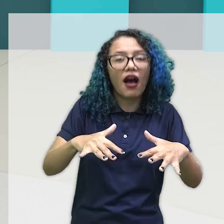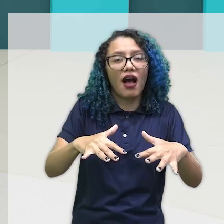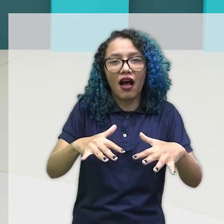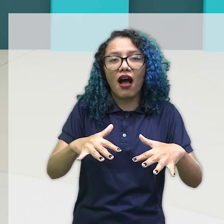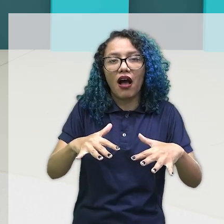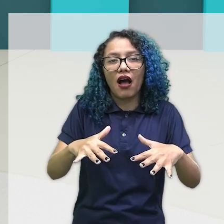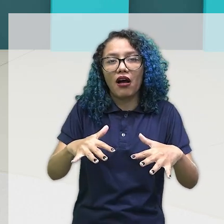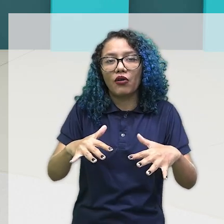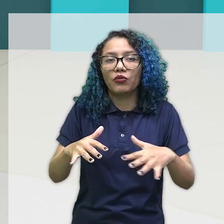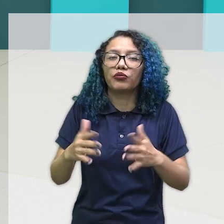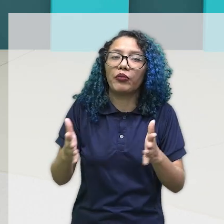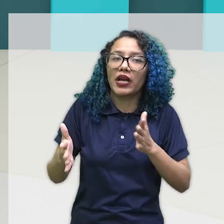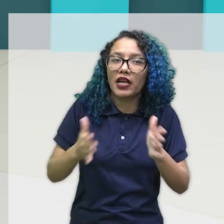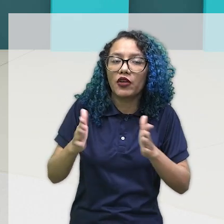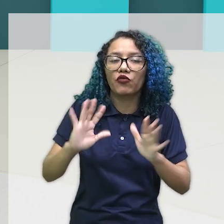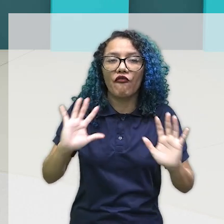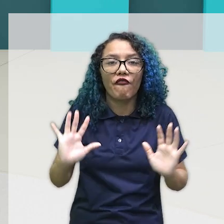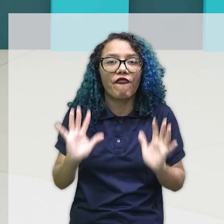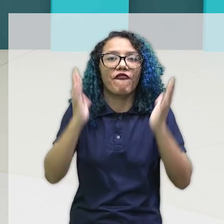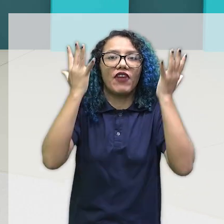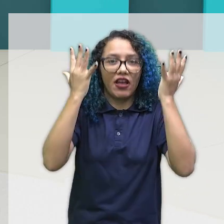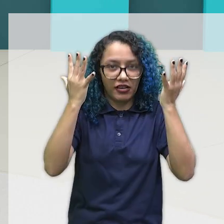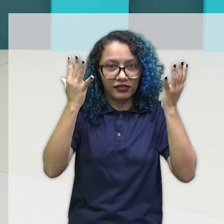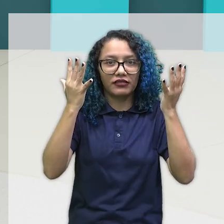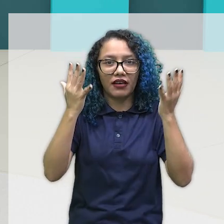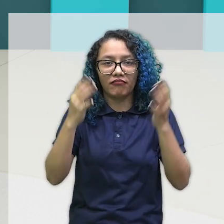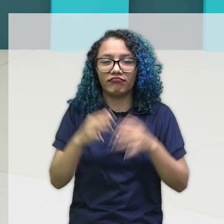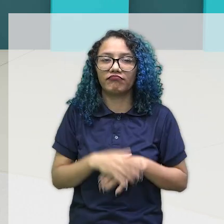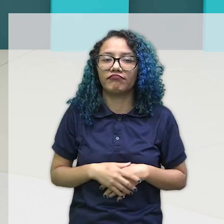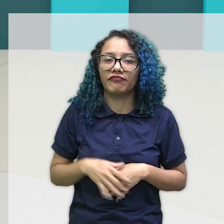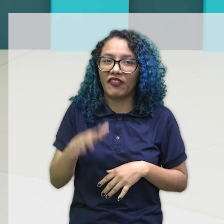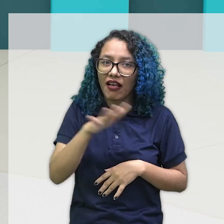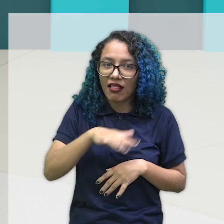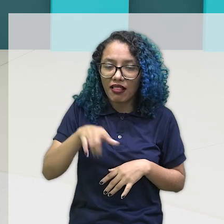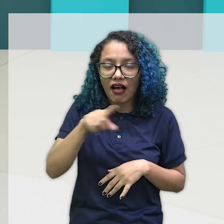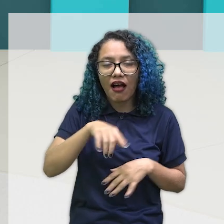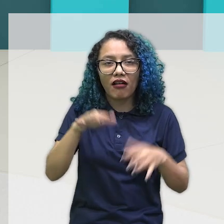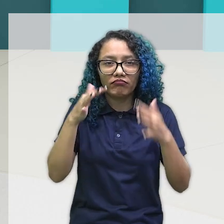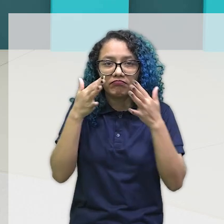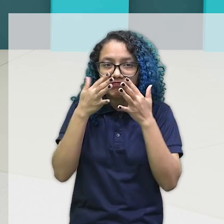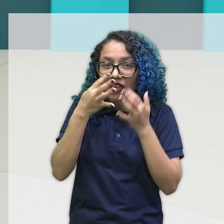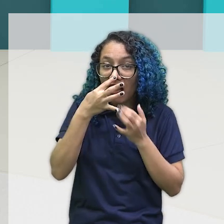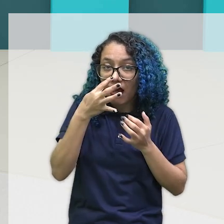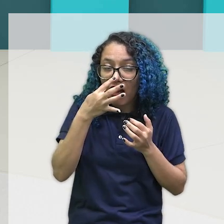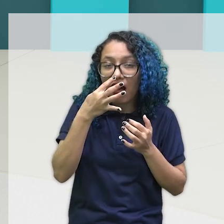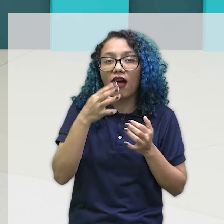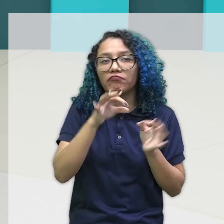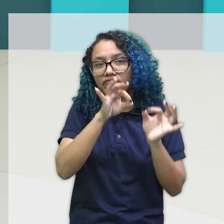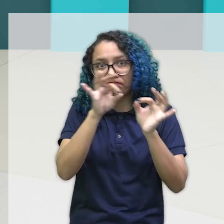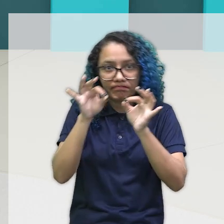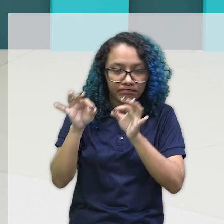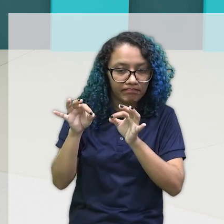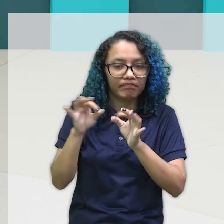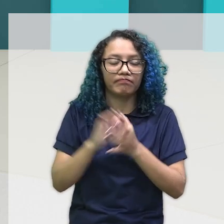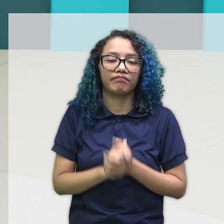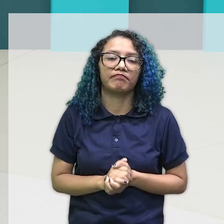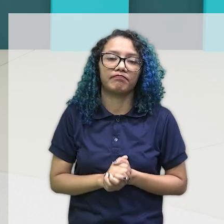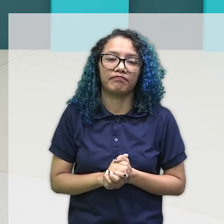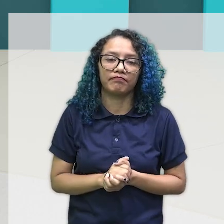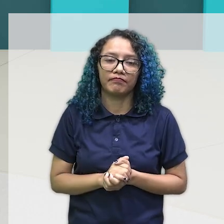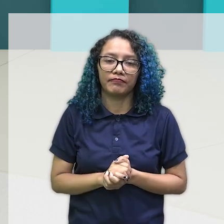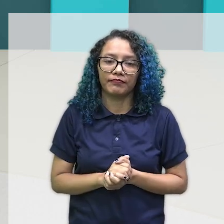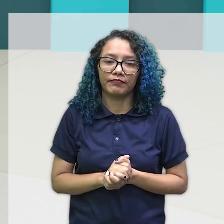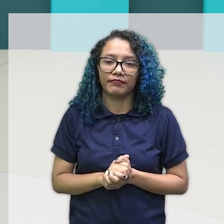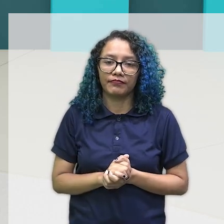Parintins. Então, nós temos mais informações sobre eles, mas enquanto nós falamos sobre essas